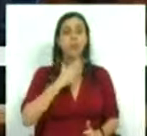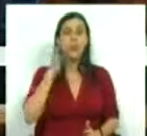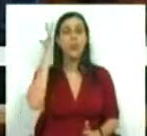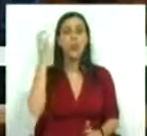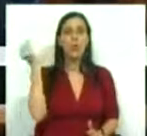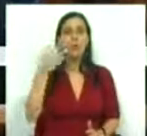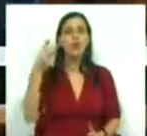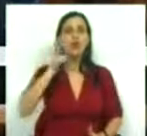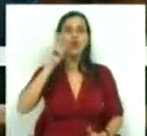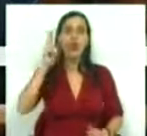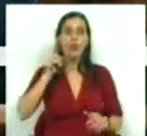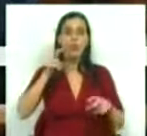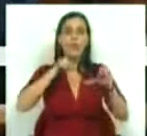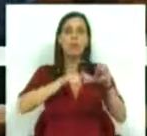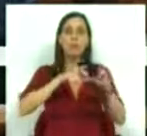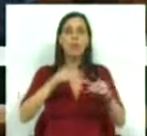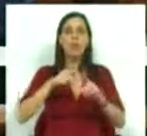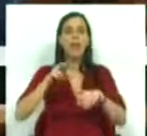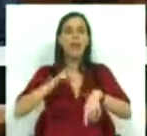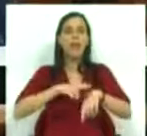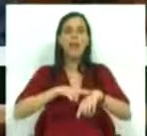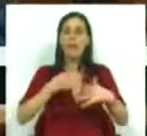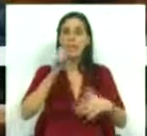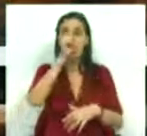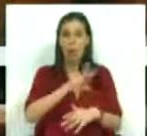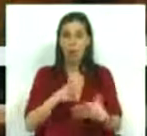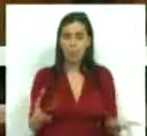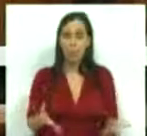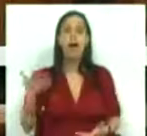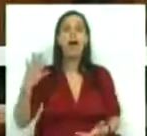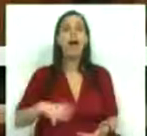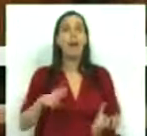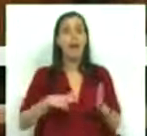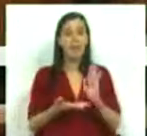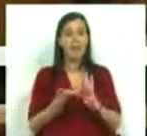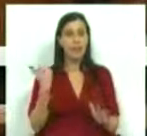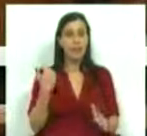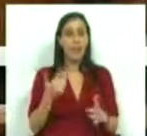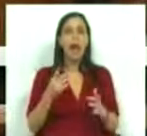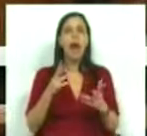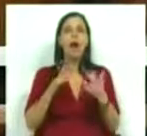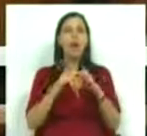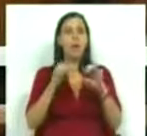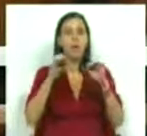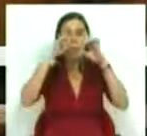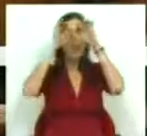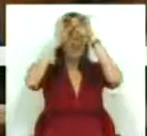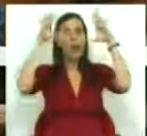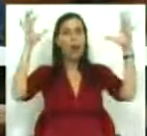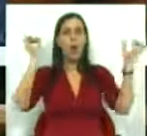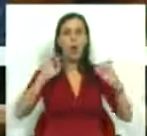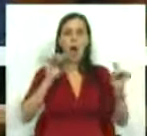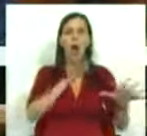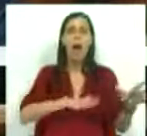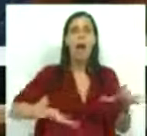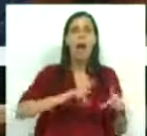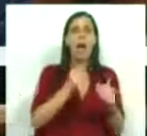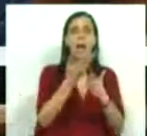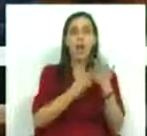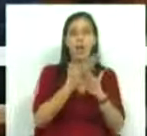o número de chefias e de cargos de direção. Pretende retirar-se, sem complexos ideológicos, das áreas